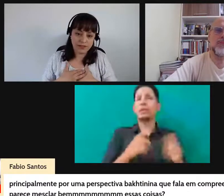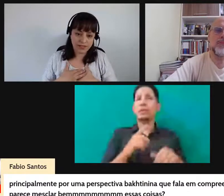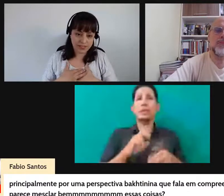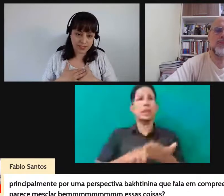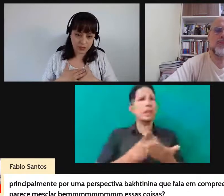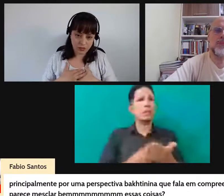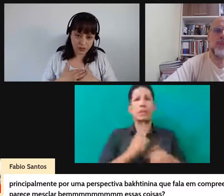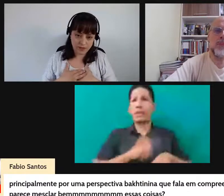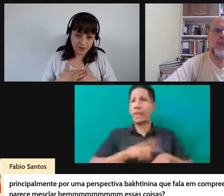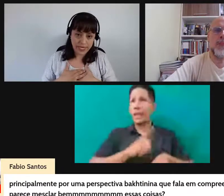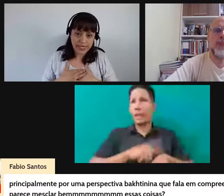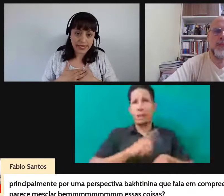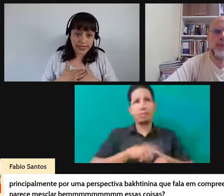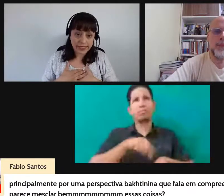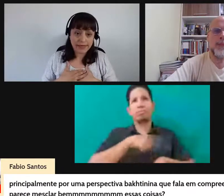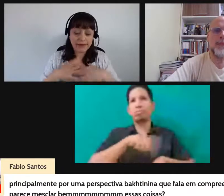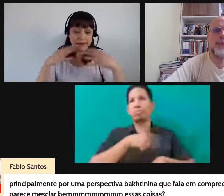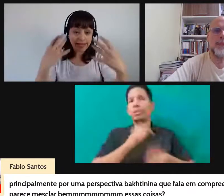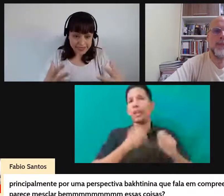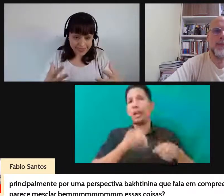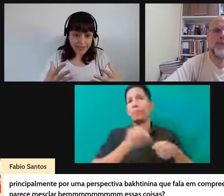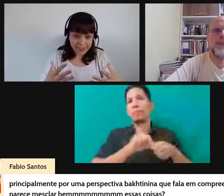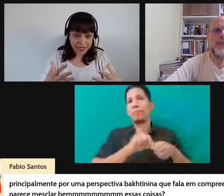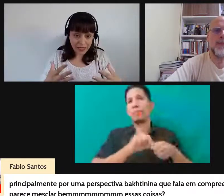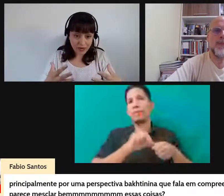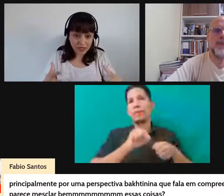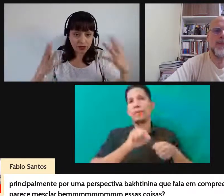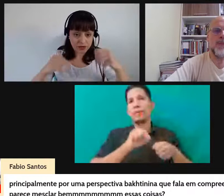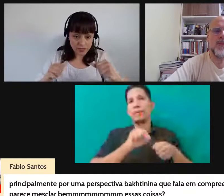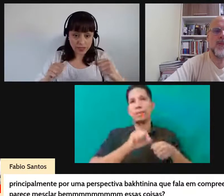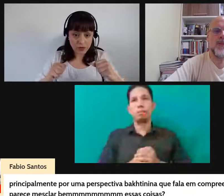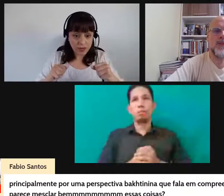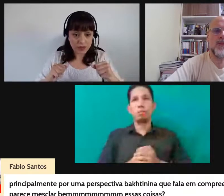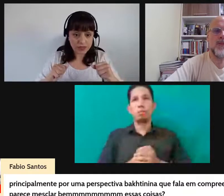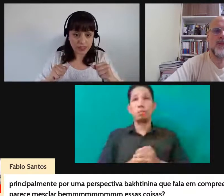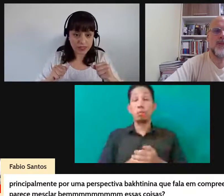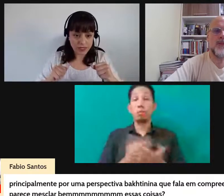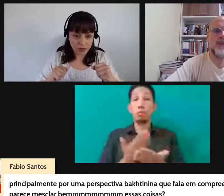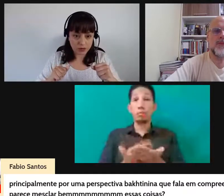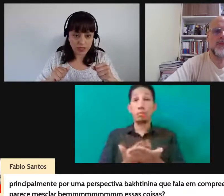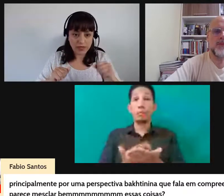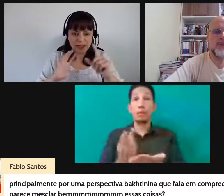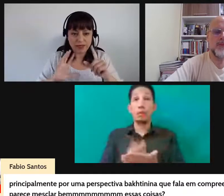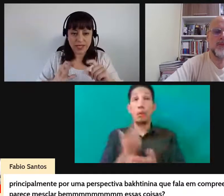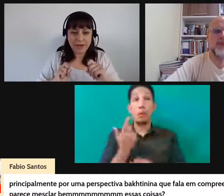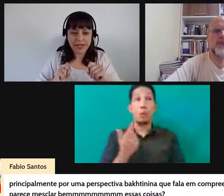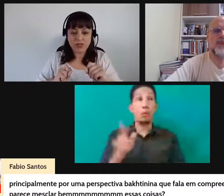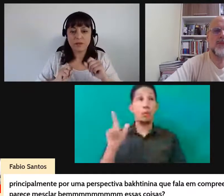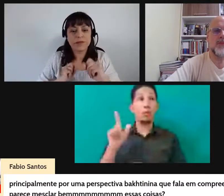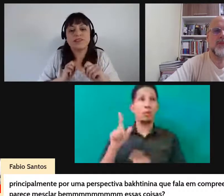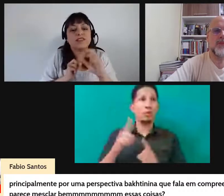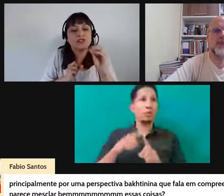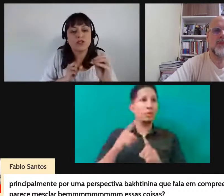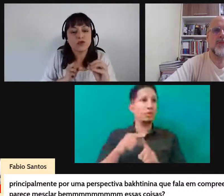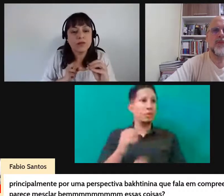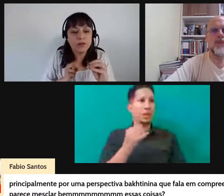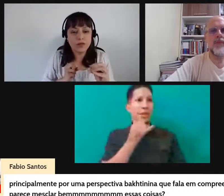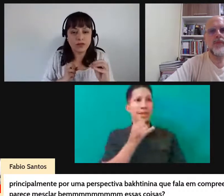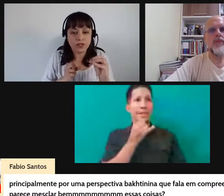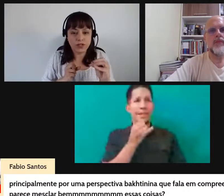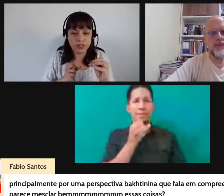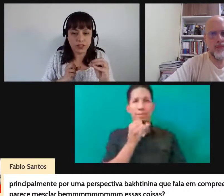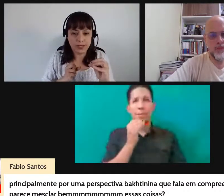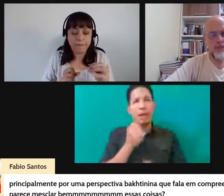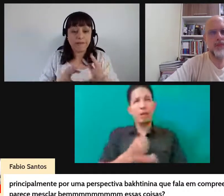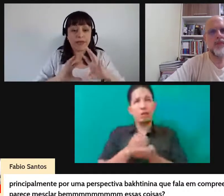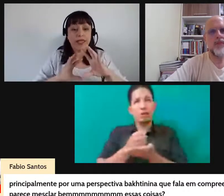tempo para fazer isso. E aí, nessa mesma aula, aconteceu uma outra questão. Eu vou dar mais um exemplo, porque eu acho que isso ajuda